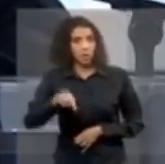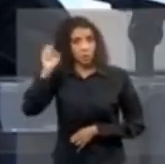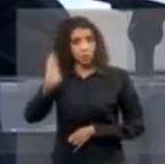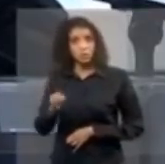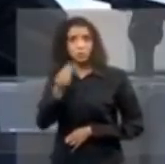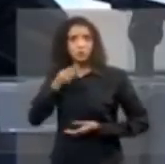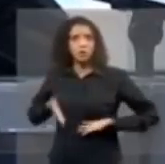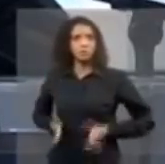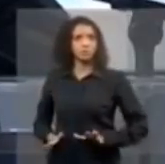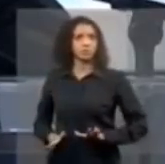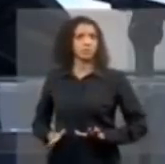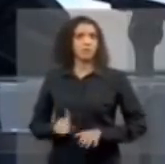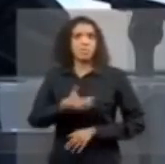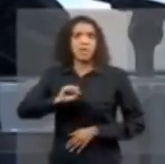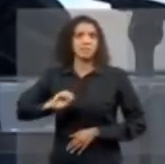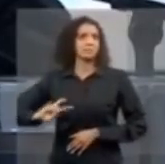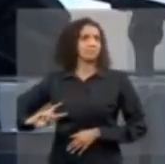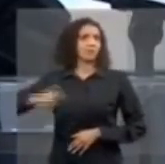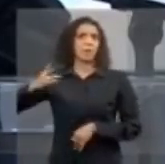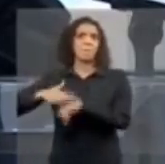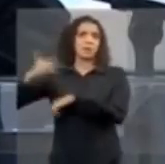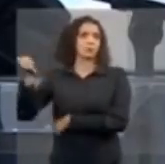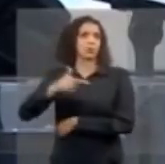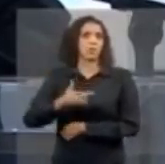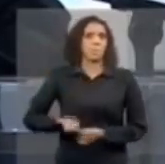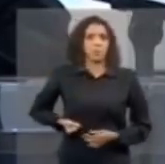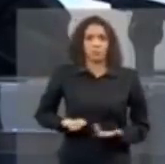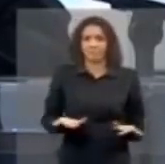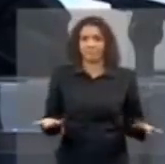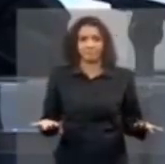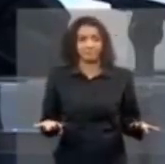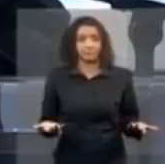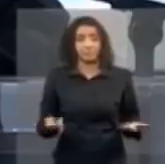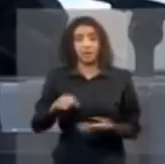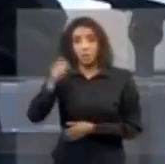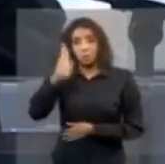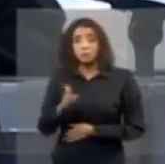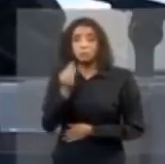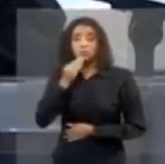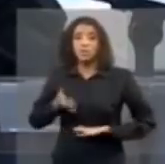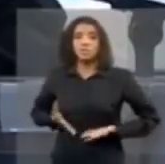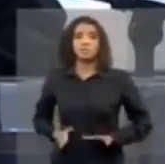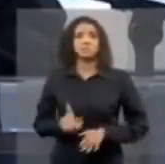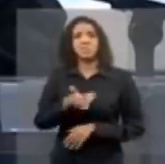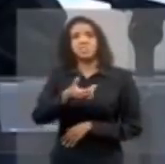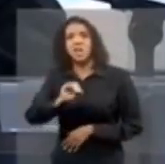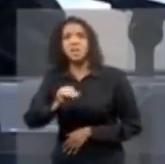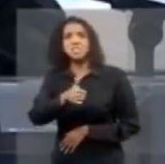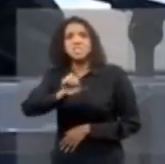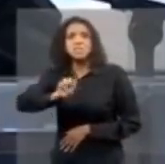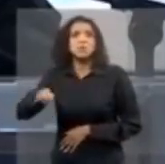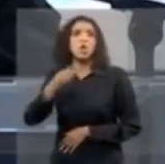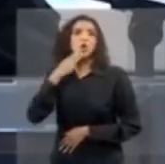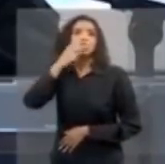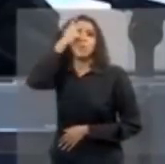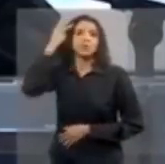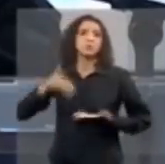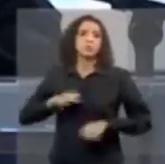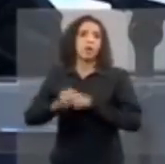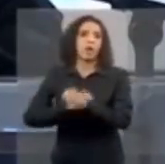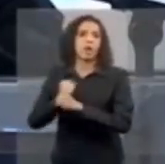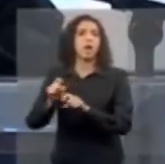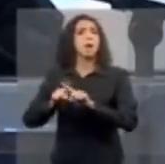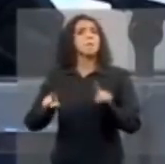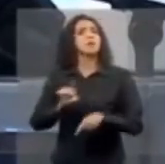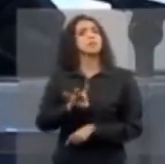no Brasil deveria ser 10 vezes maior. Nasceriam no Brasil entre 10 a 15 milhões de crianças por ano,